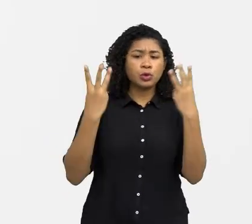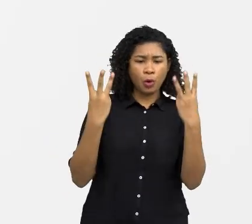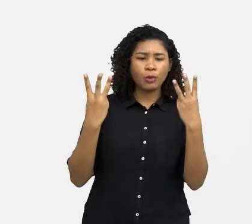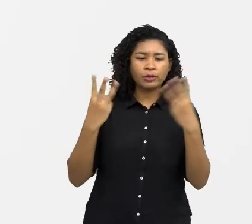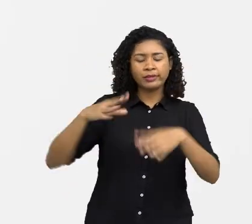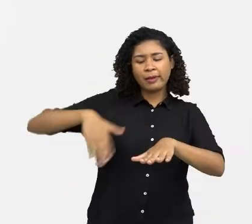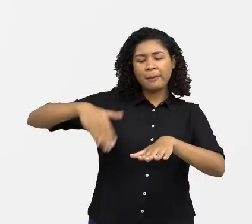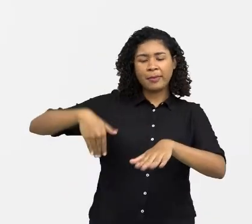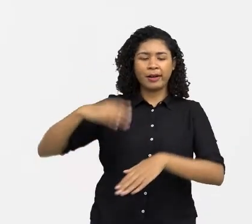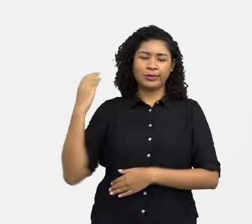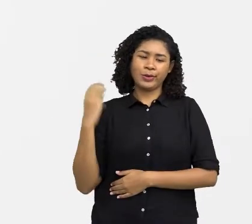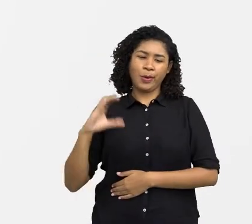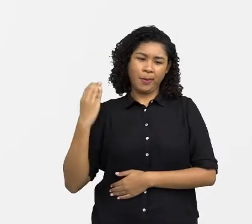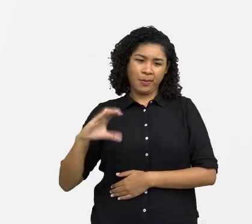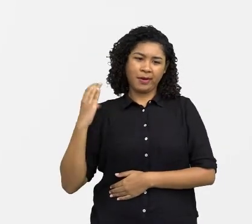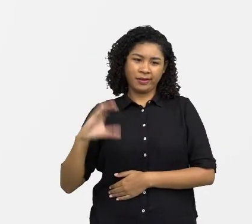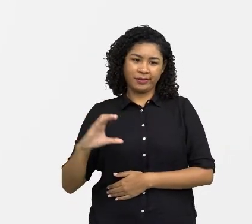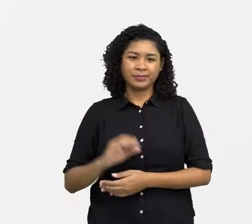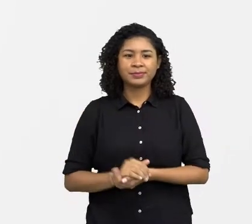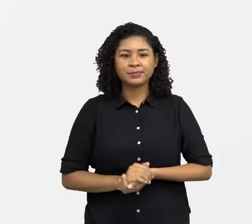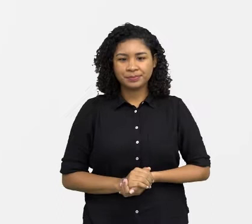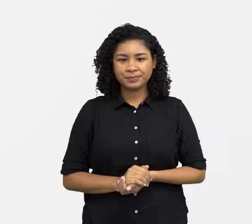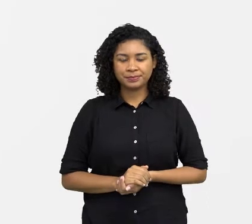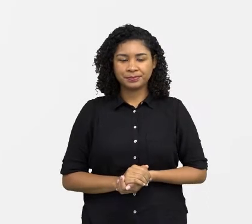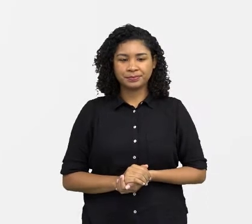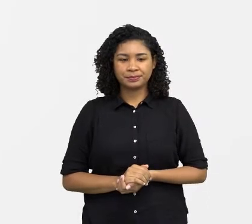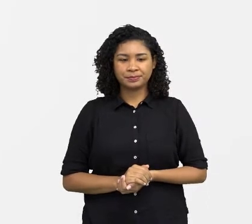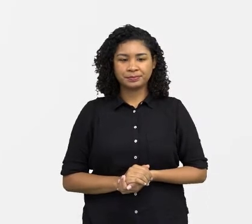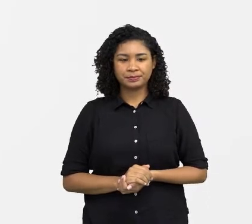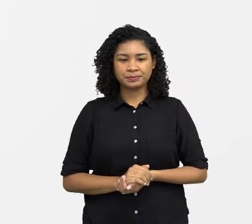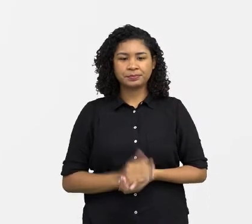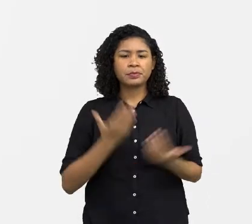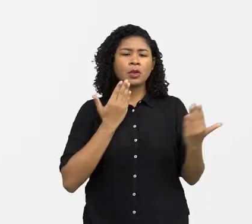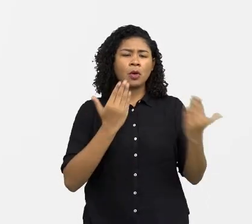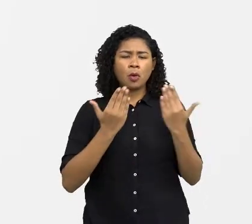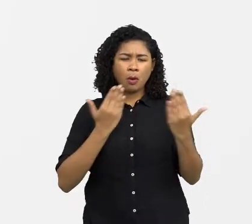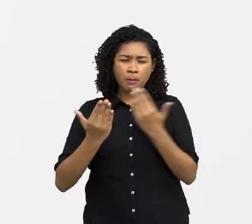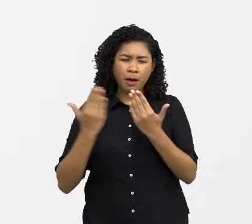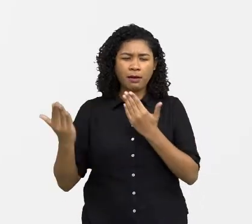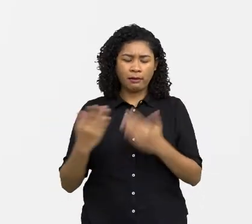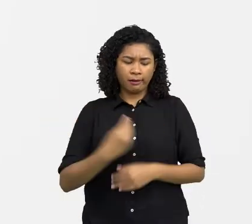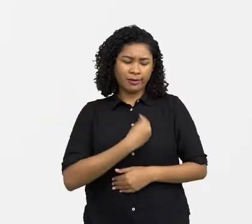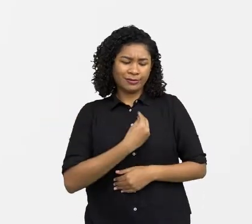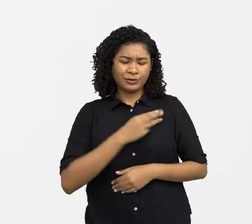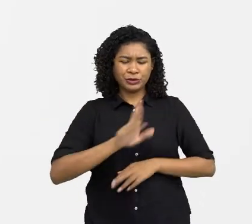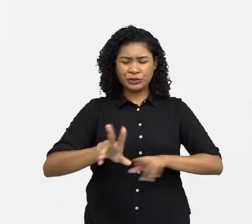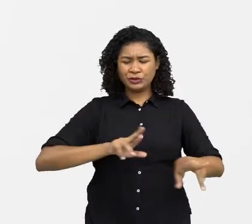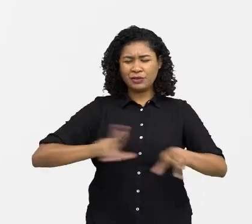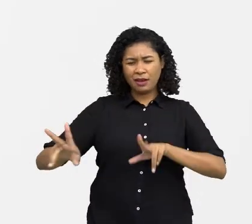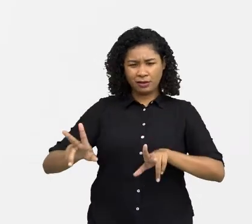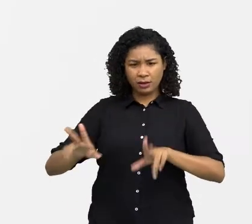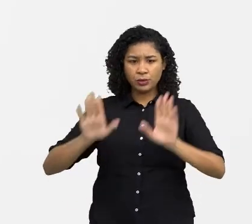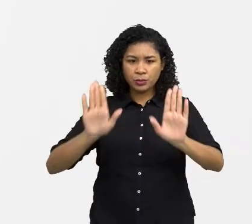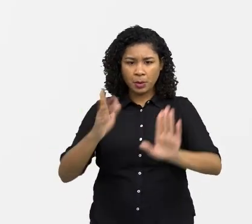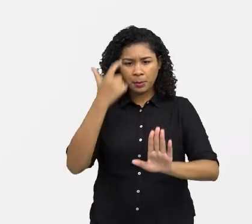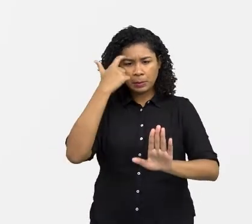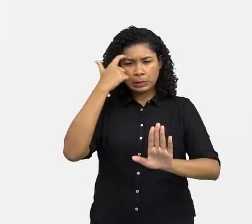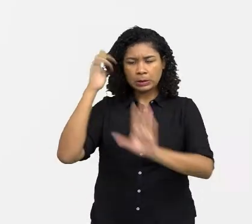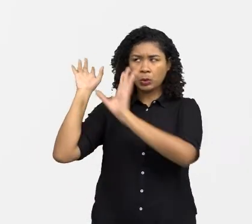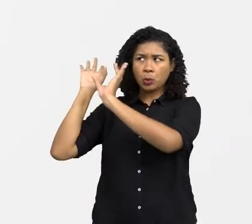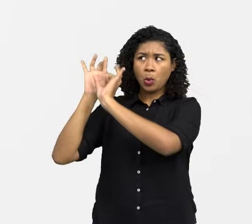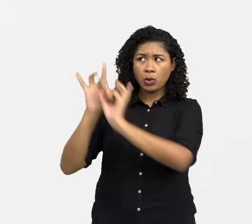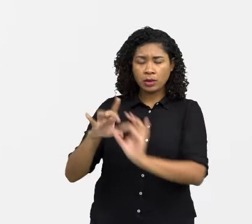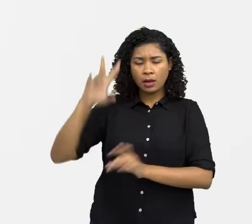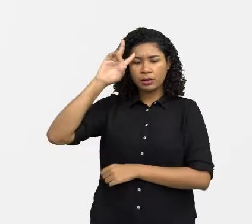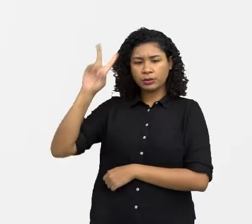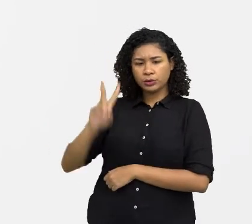né, da Folha de São Paulo. Ao comparar essas diferentes realidades em seu contexto histórico, verifica-se